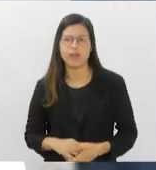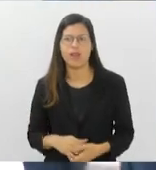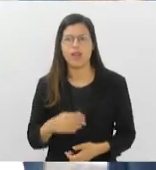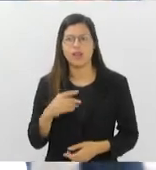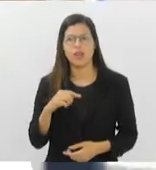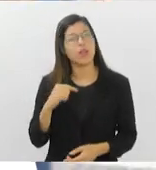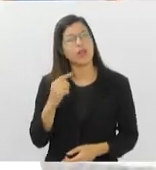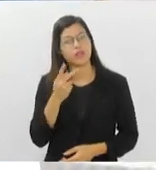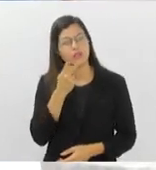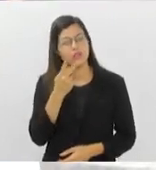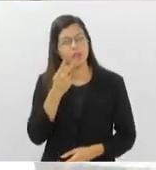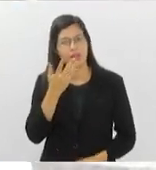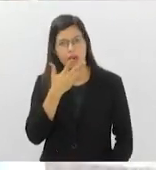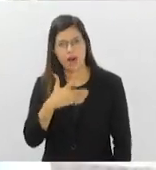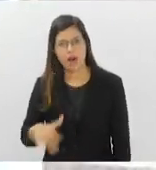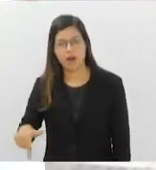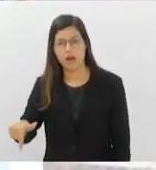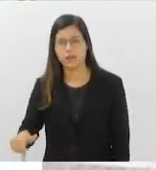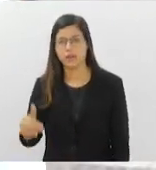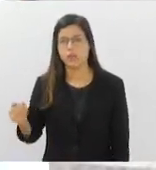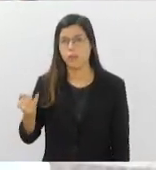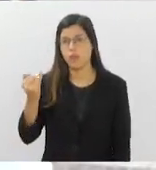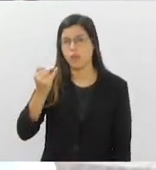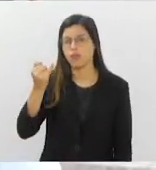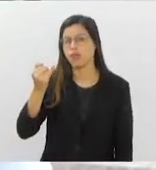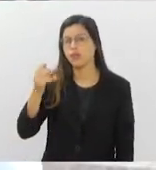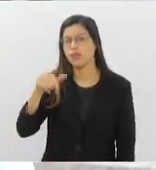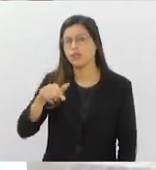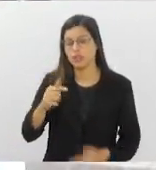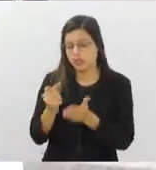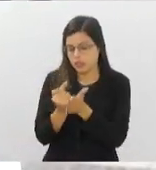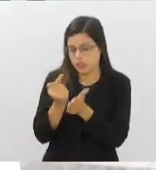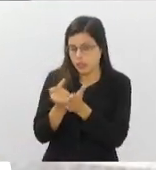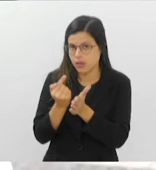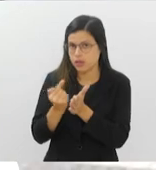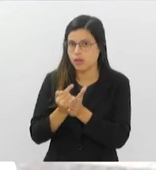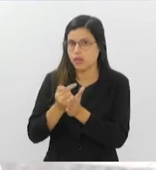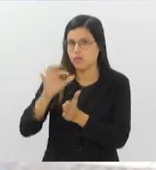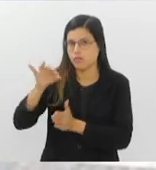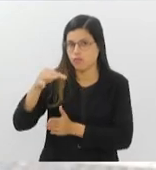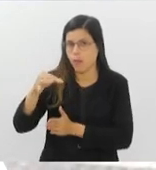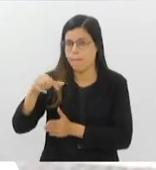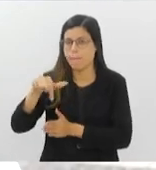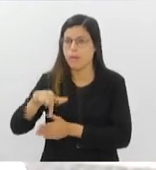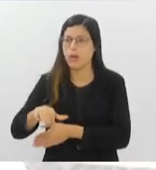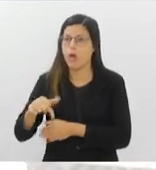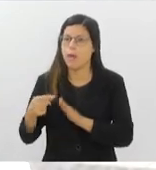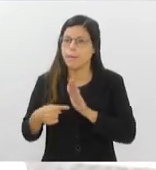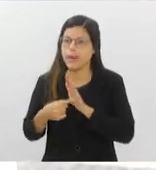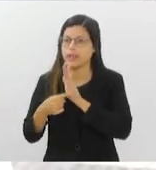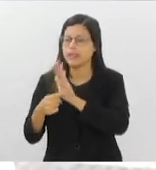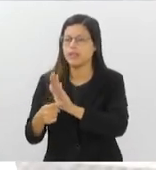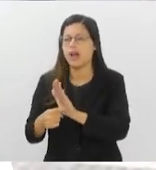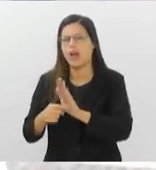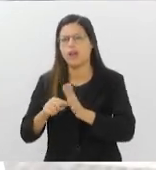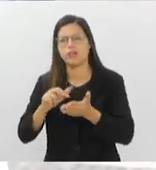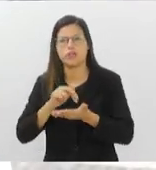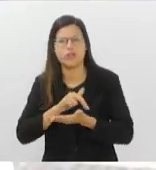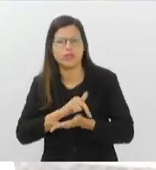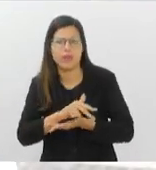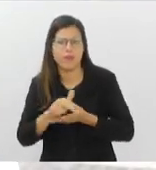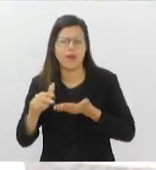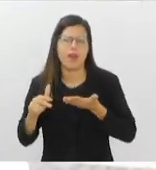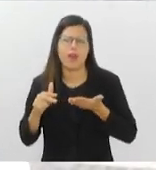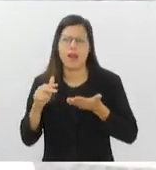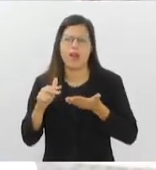muito interessante que esses livros físicos sejam apresentados, né? Físicos, livros com diferentes texturas, com diferentes tamanhos,